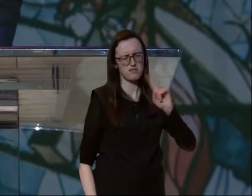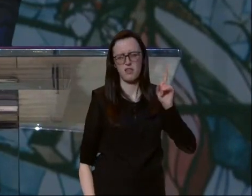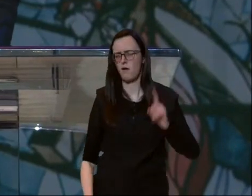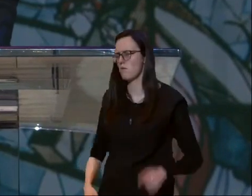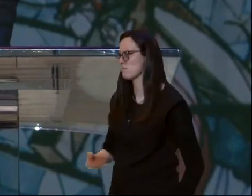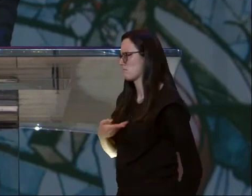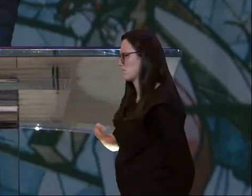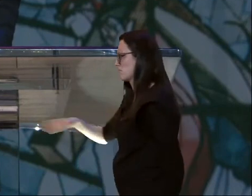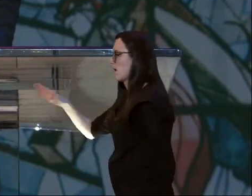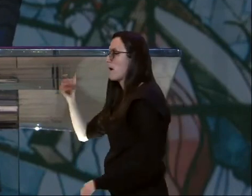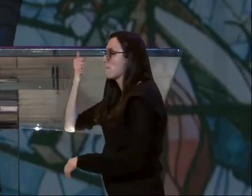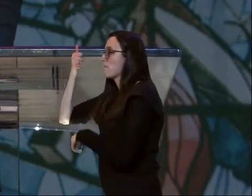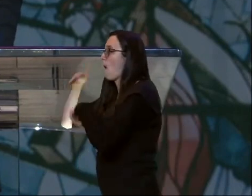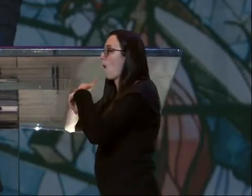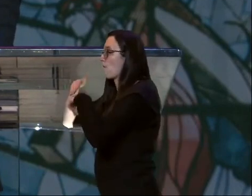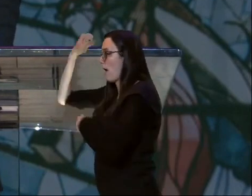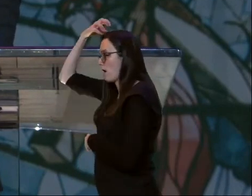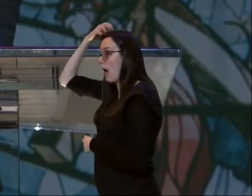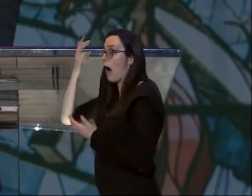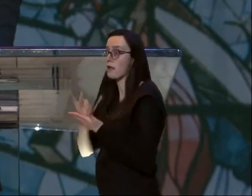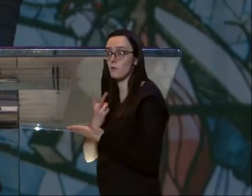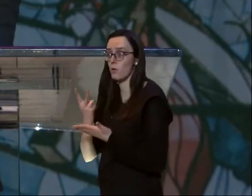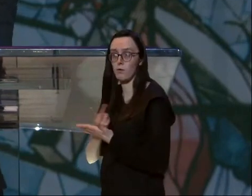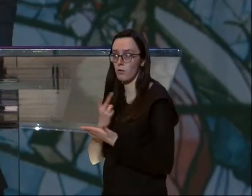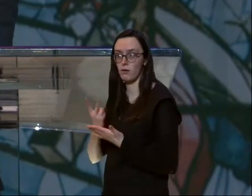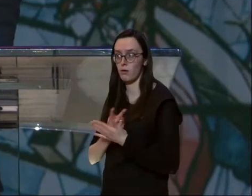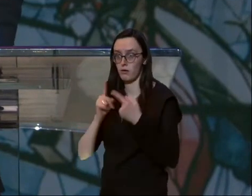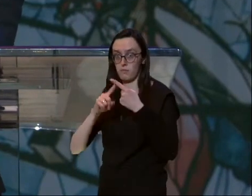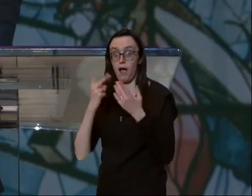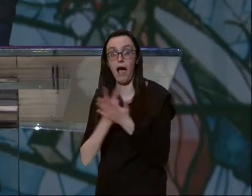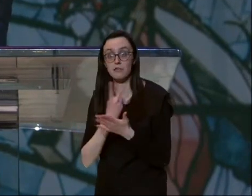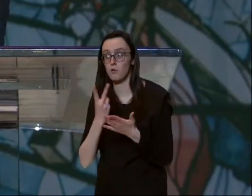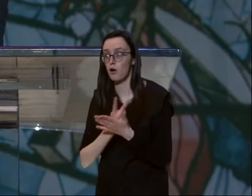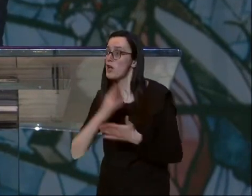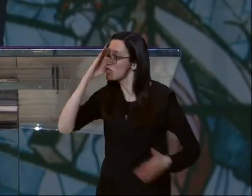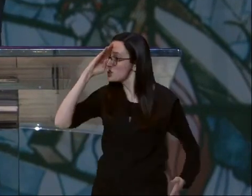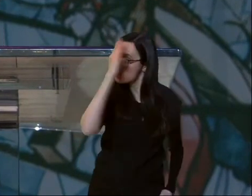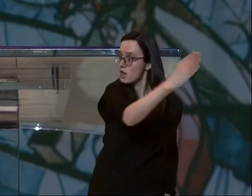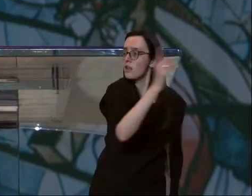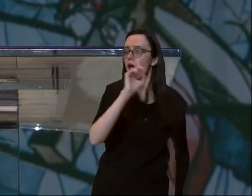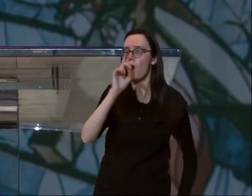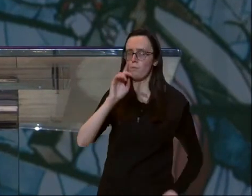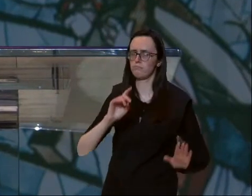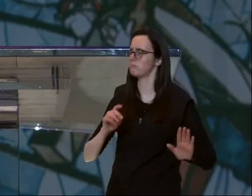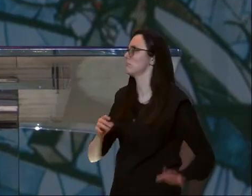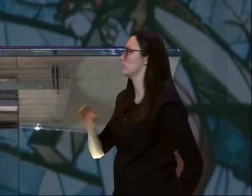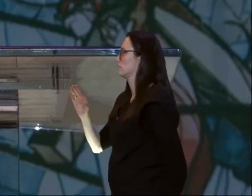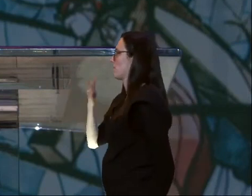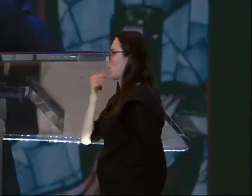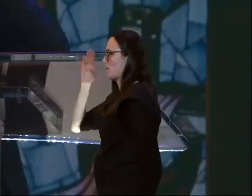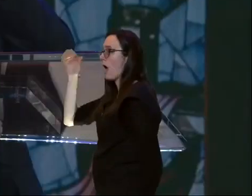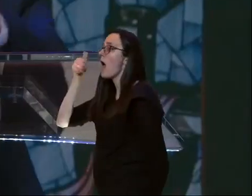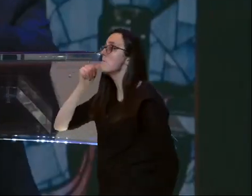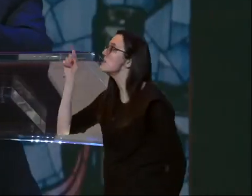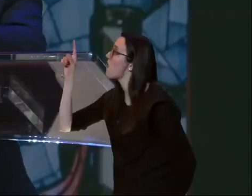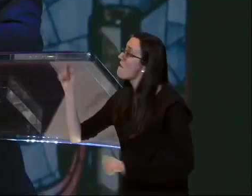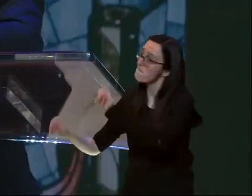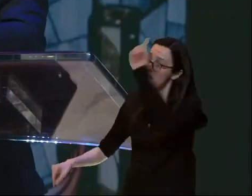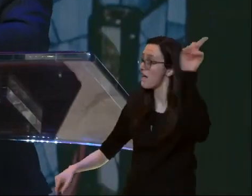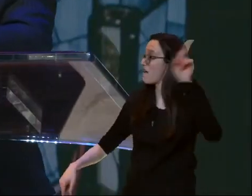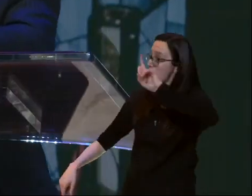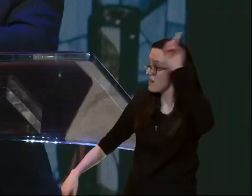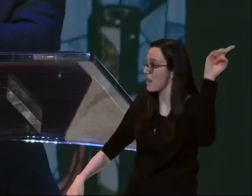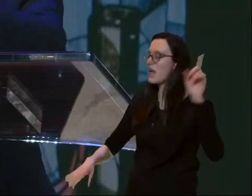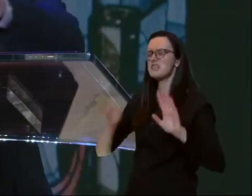erro de Naamã. Ele errou quanto a pessoa. Era para ir ao profeta, ele